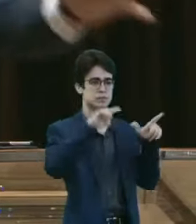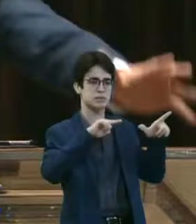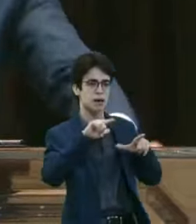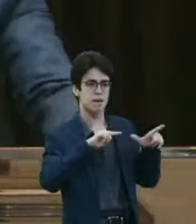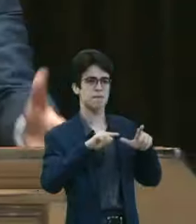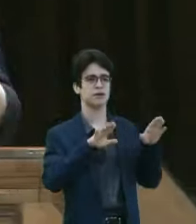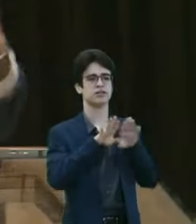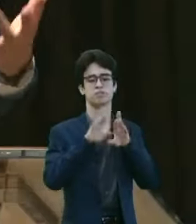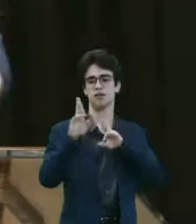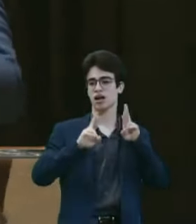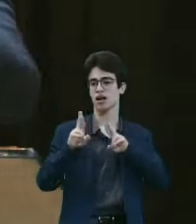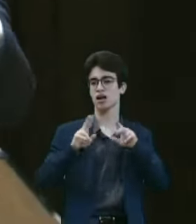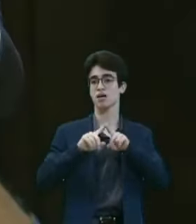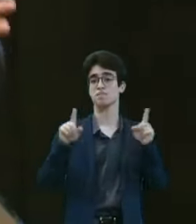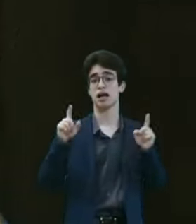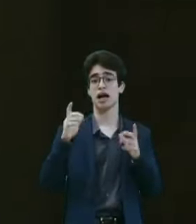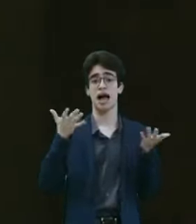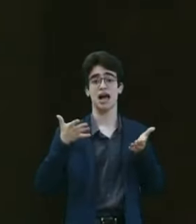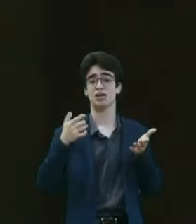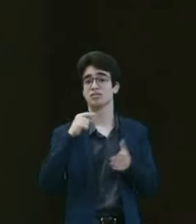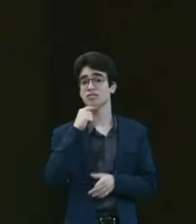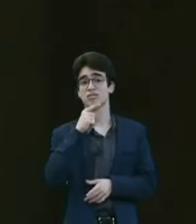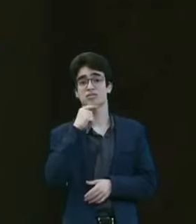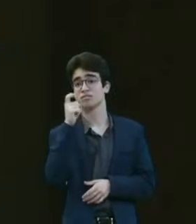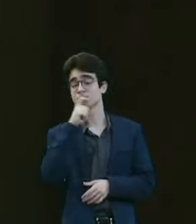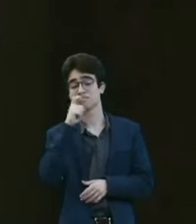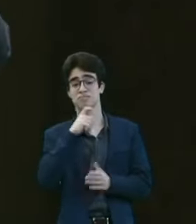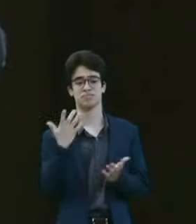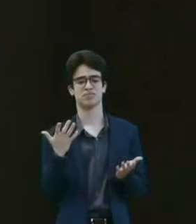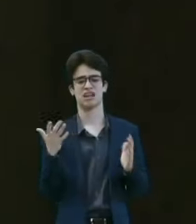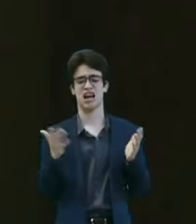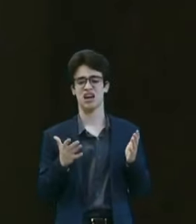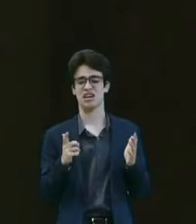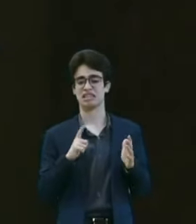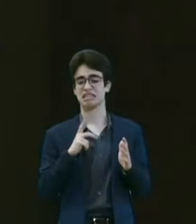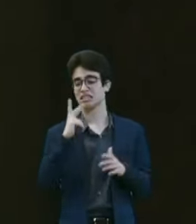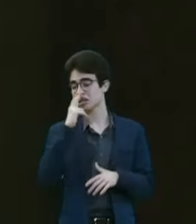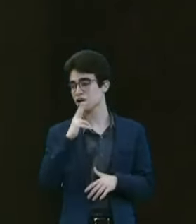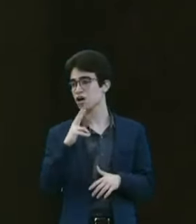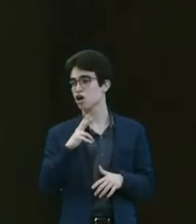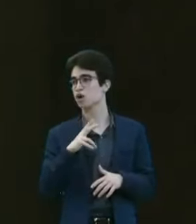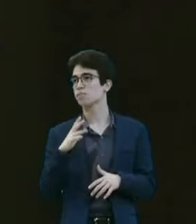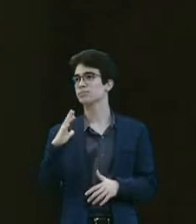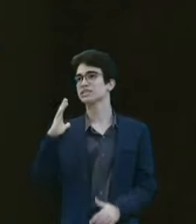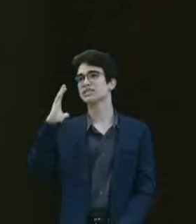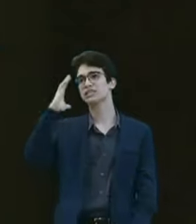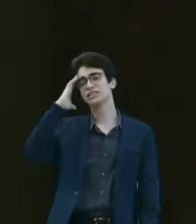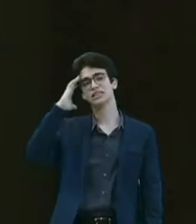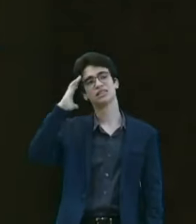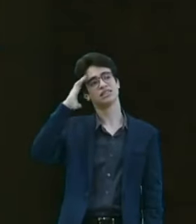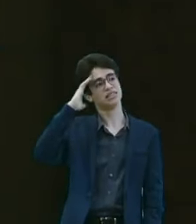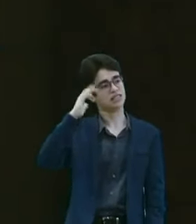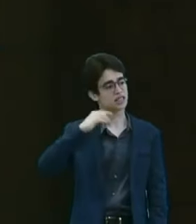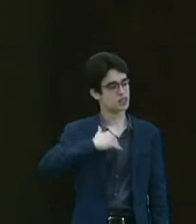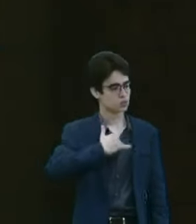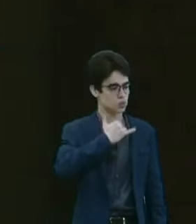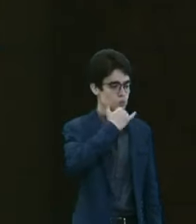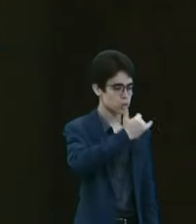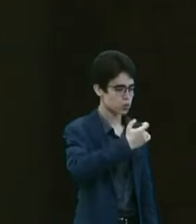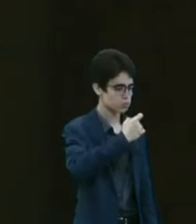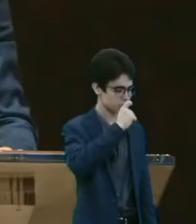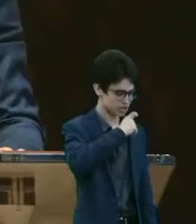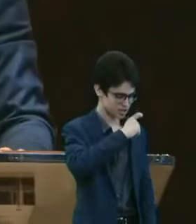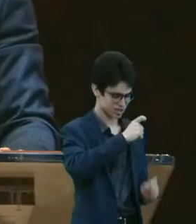seus relacionamentos, mas agora ele não consegue. E ele vai caindo em si de que as suas justificativas